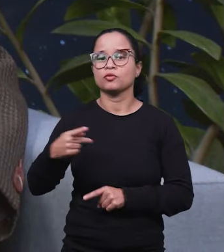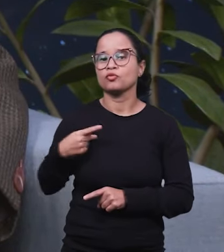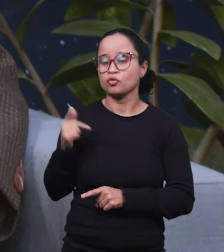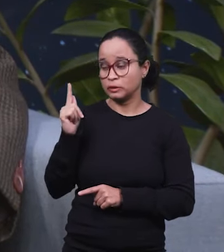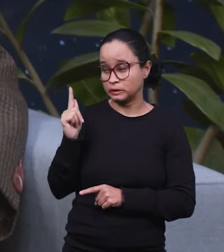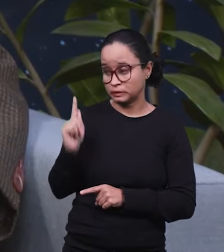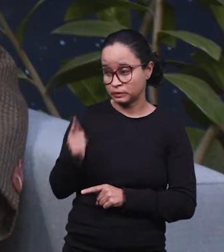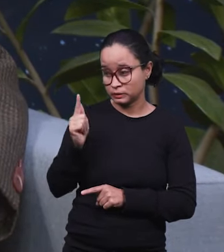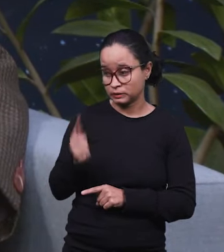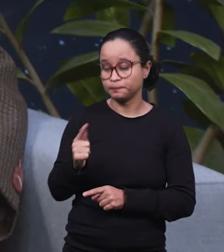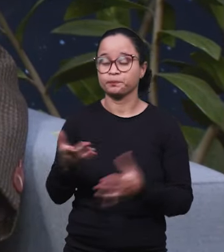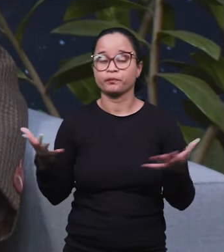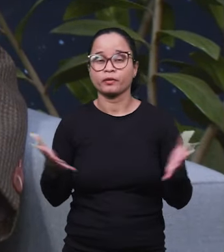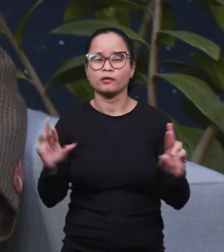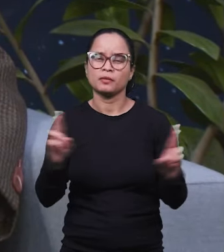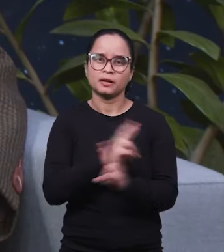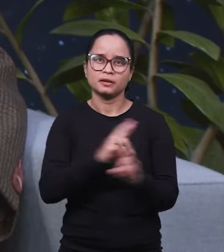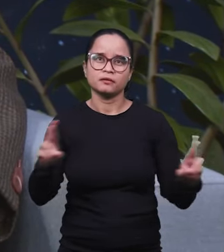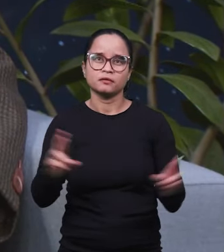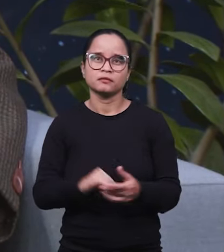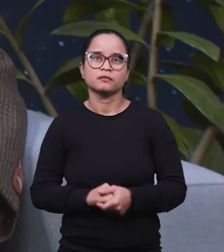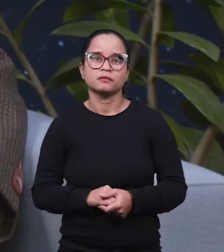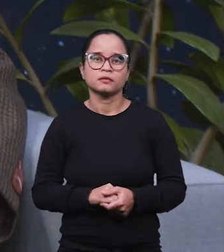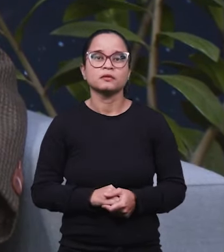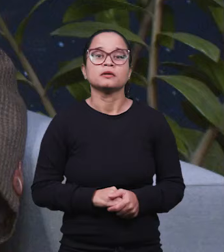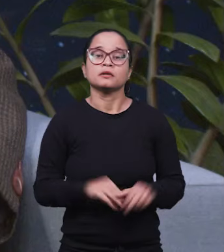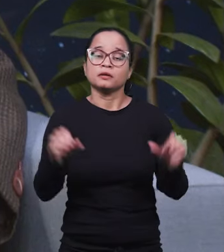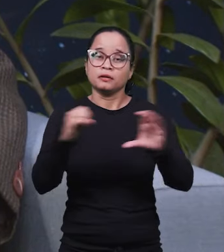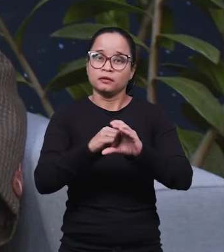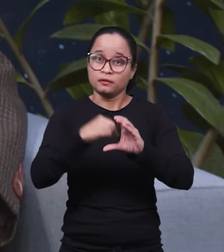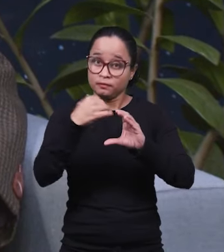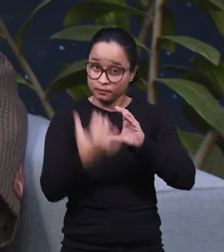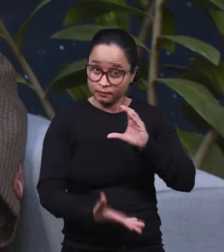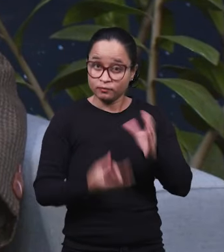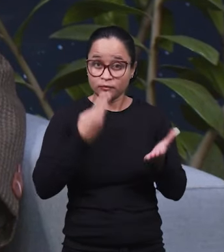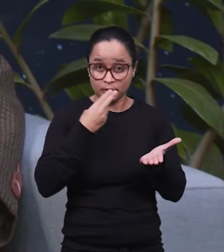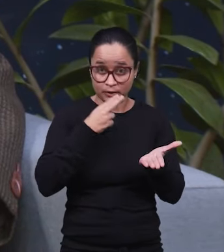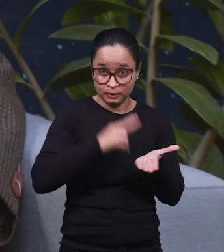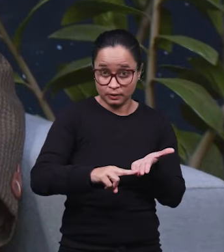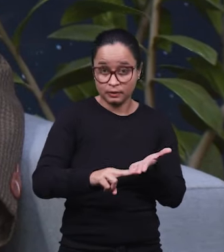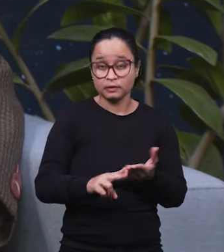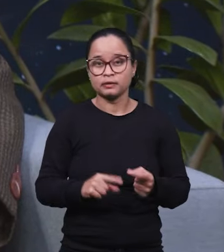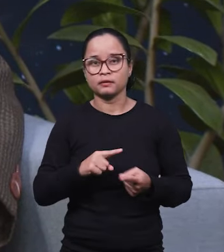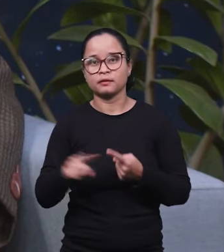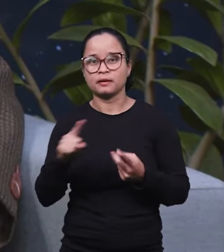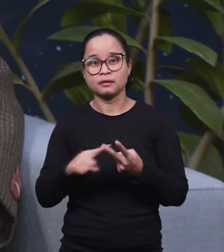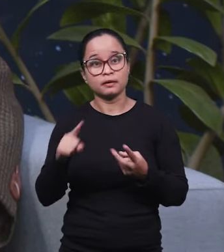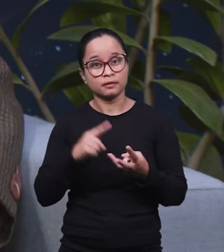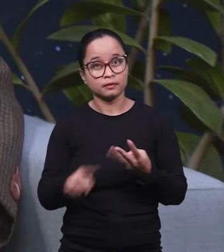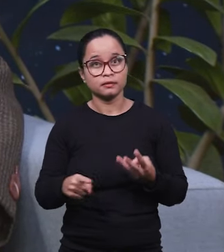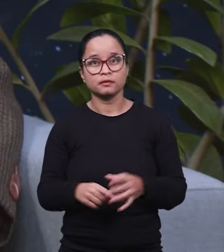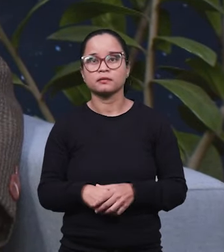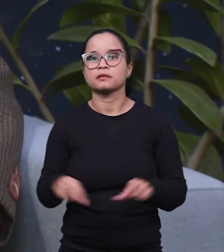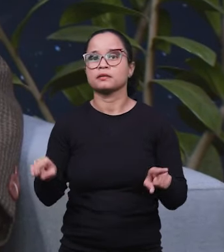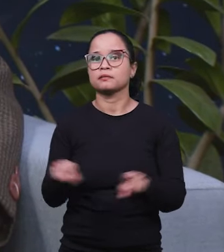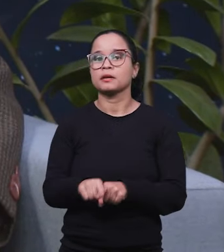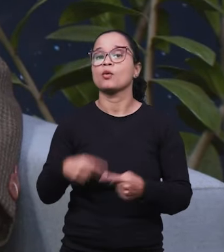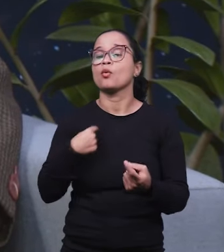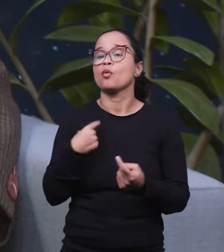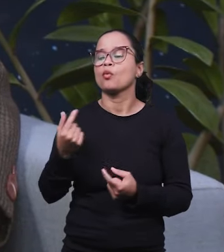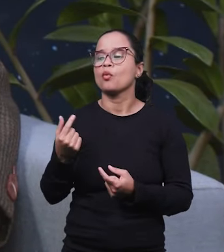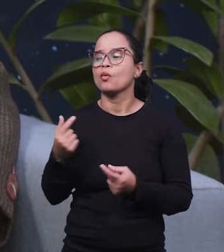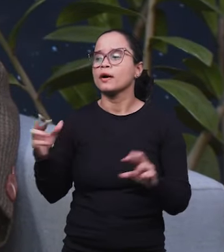fazer agora uma relação entre esses aspectos da carta, esses 3 aspectos, com